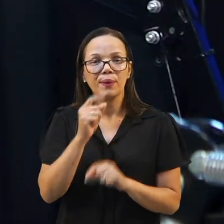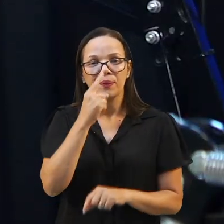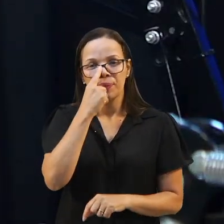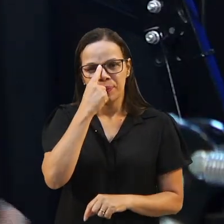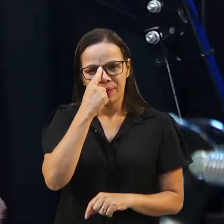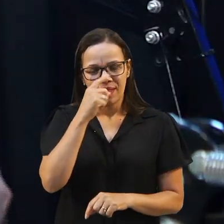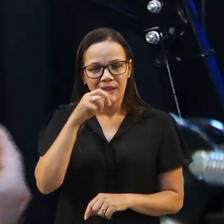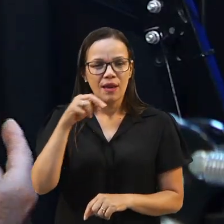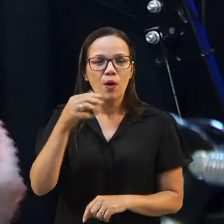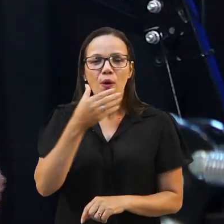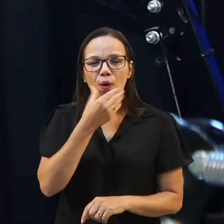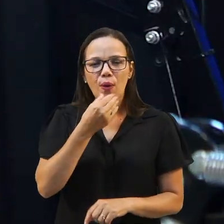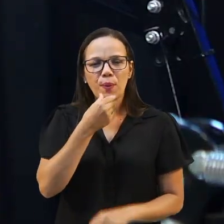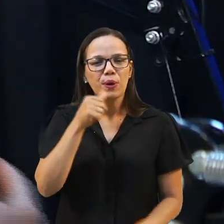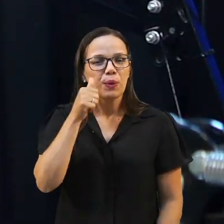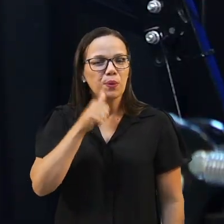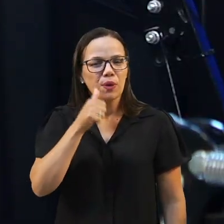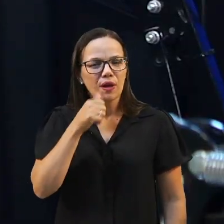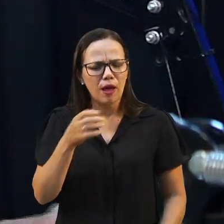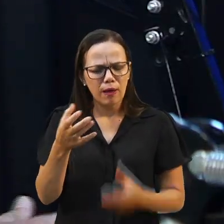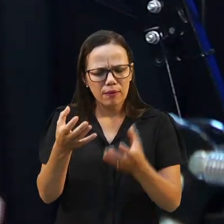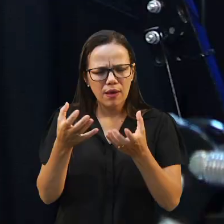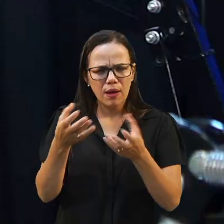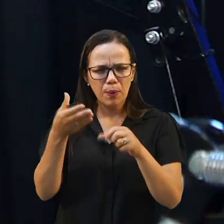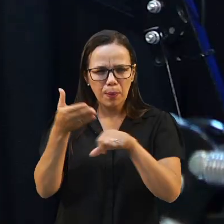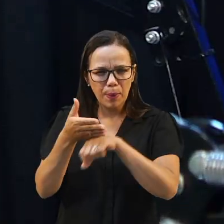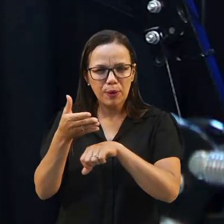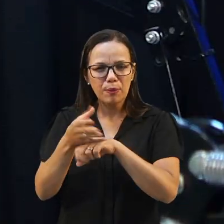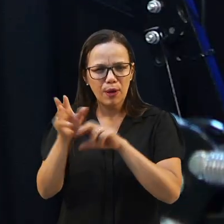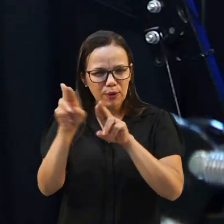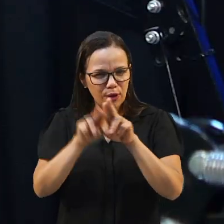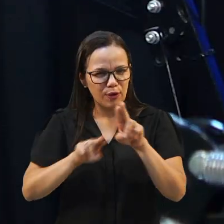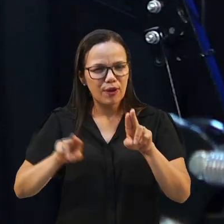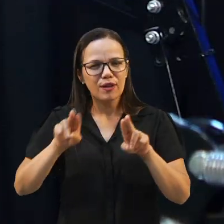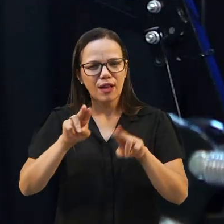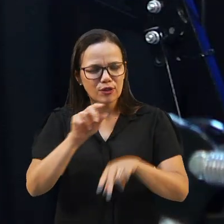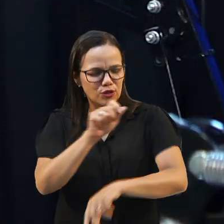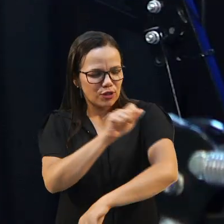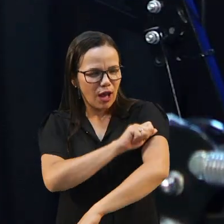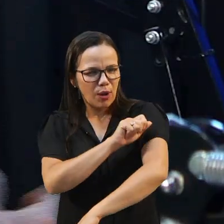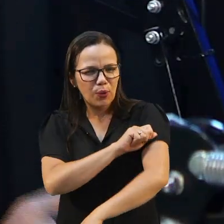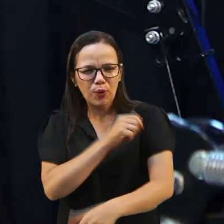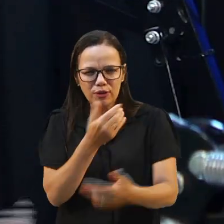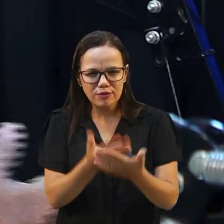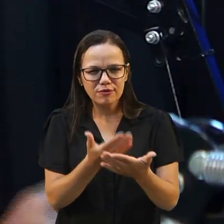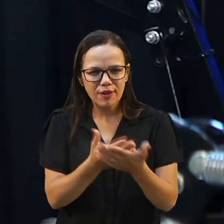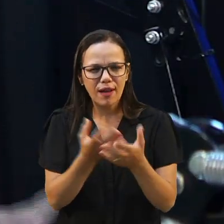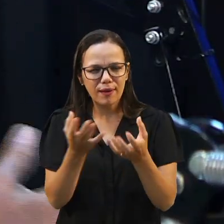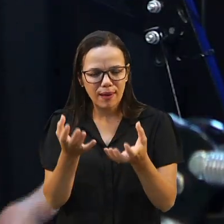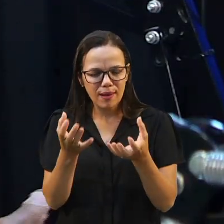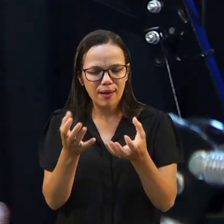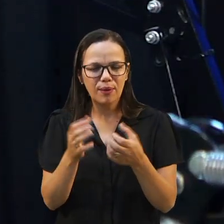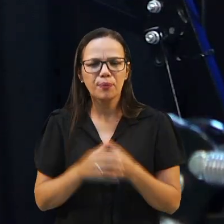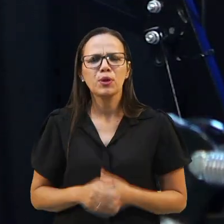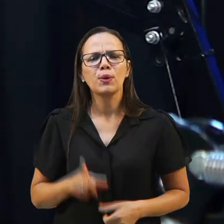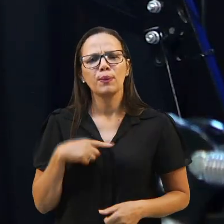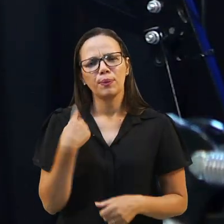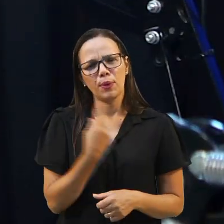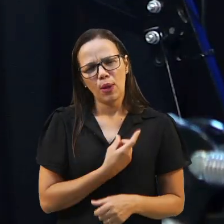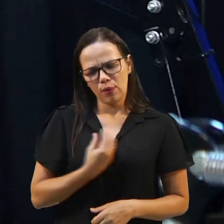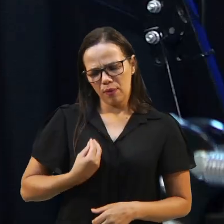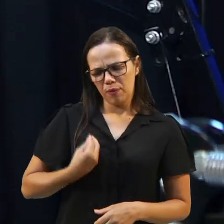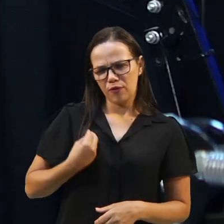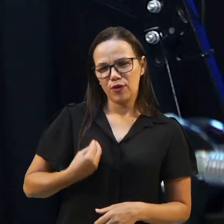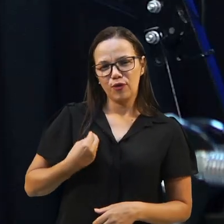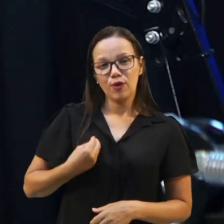neta e neto querendo fazer parte da universidade como acadêmico, e a gente vai vivendo